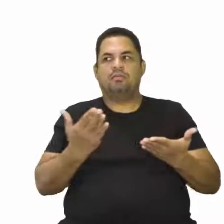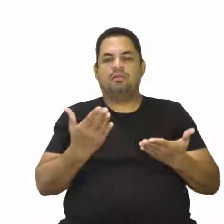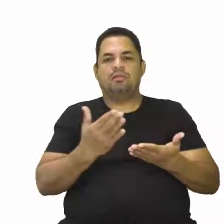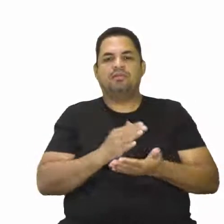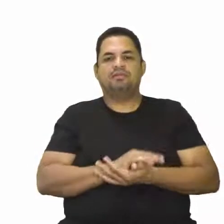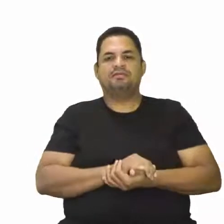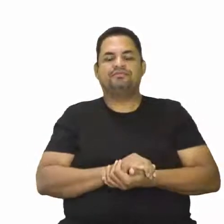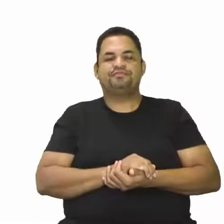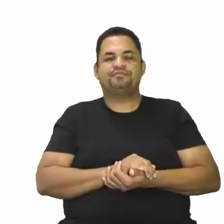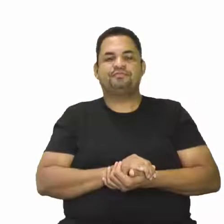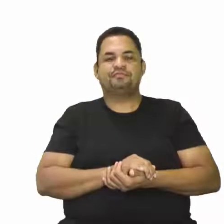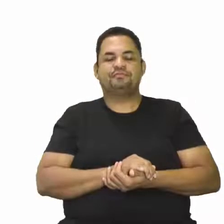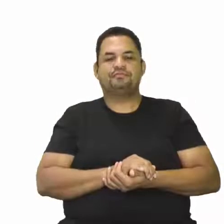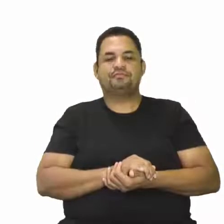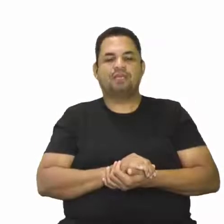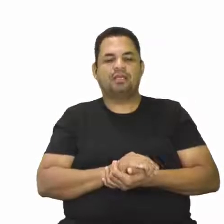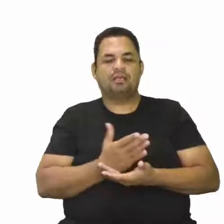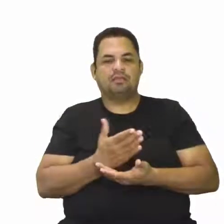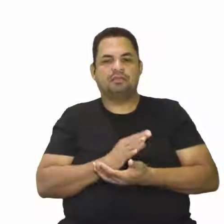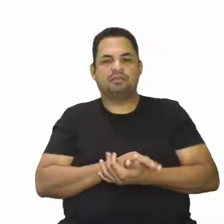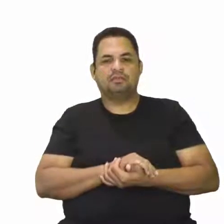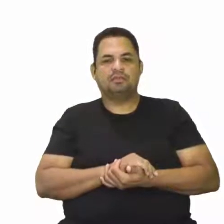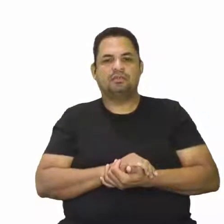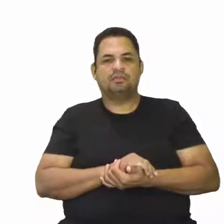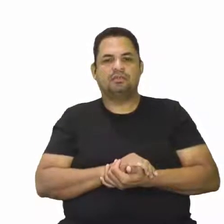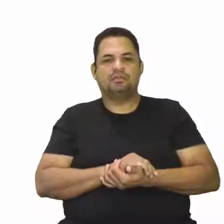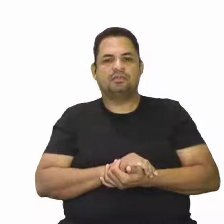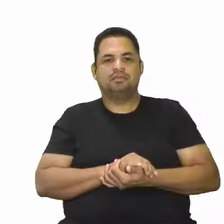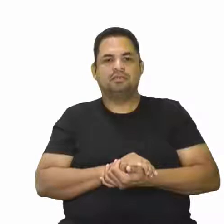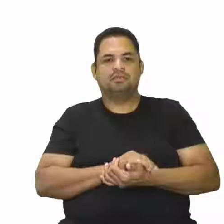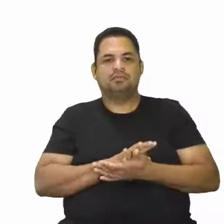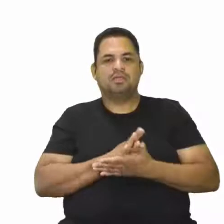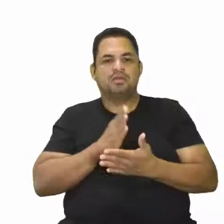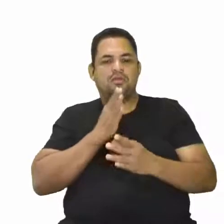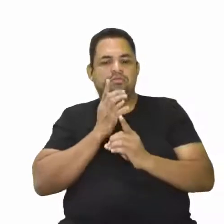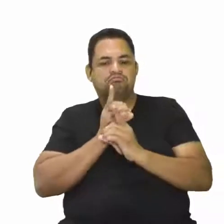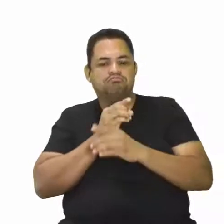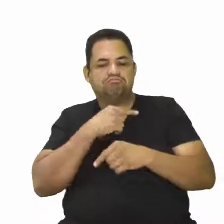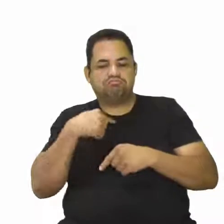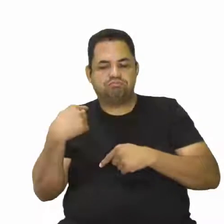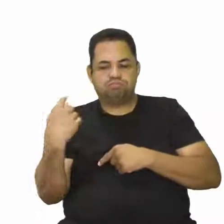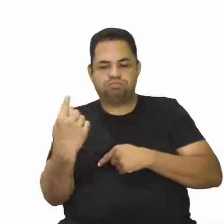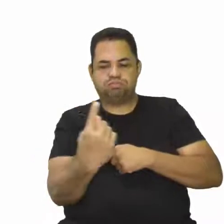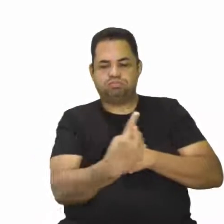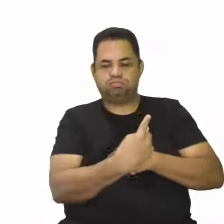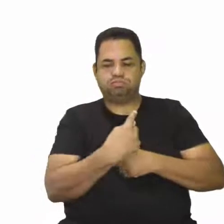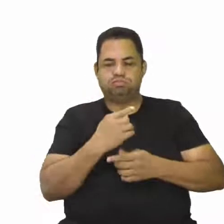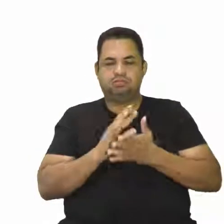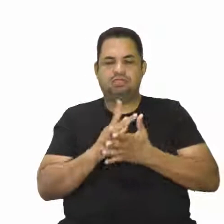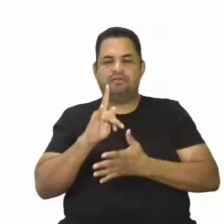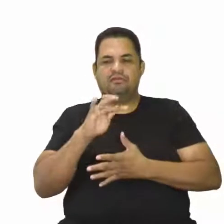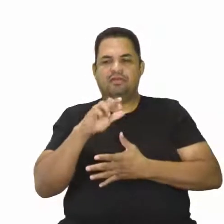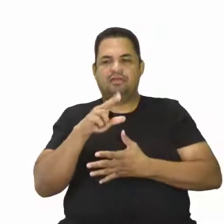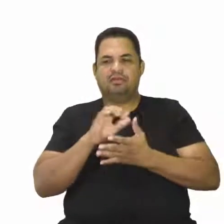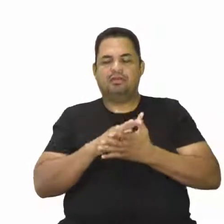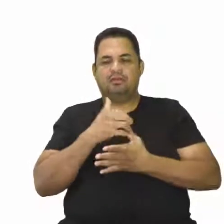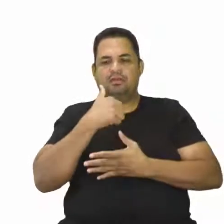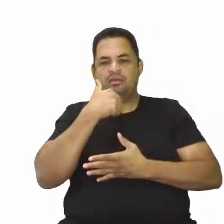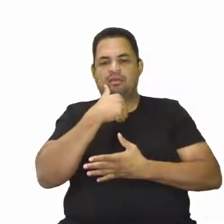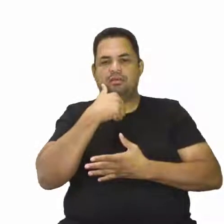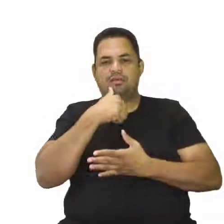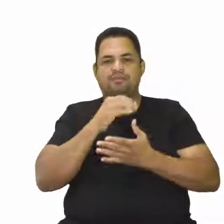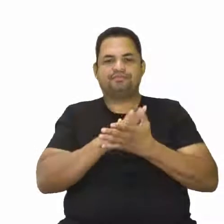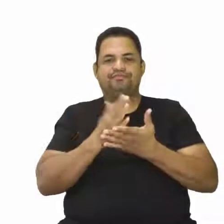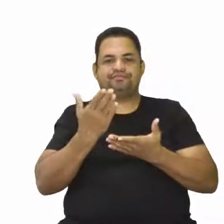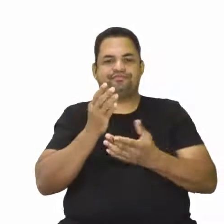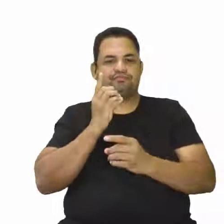rodeado, encurralado ali por muitas freiras, que logo descobriram e